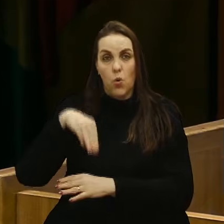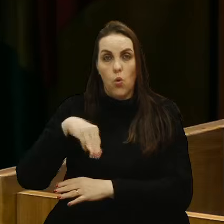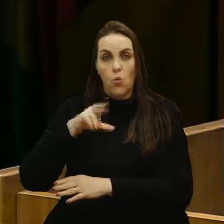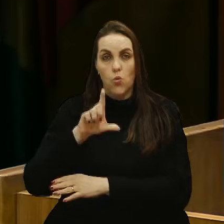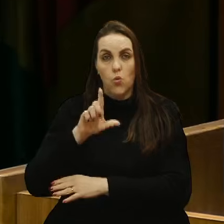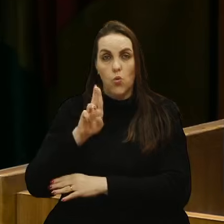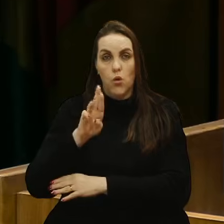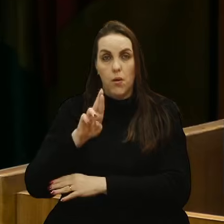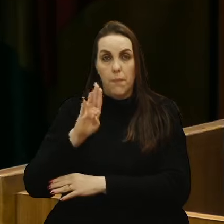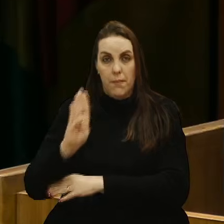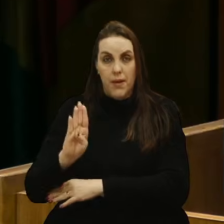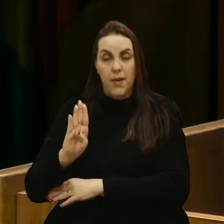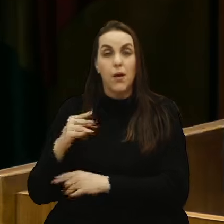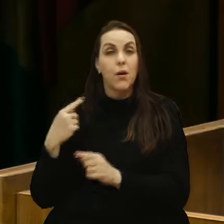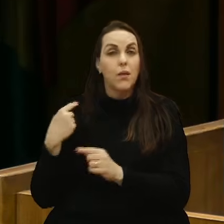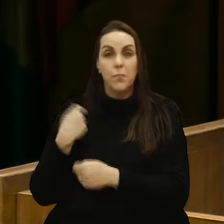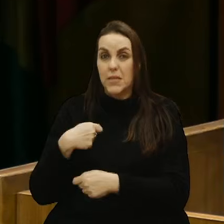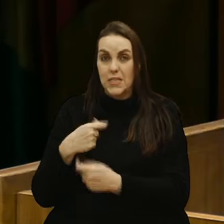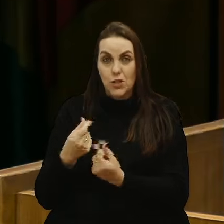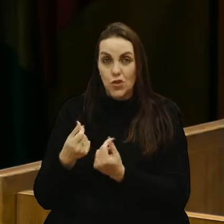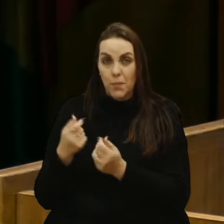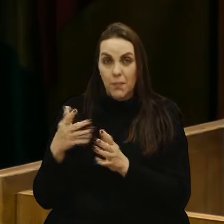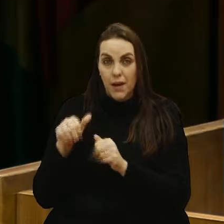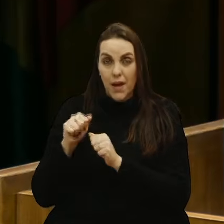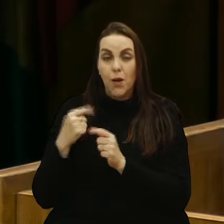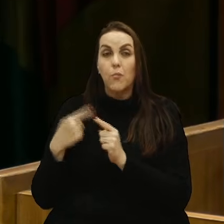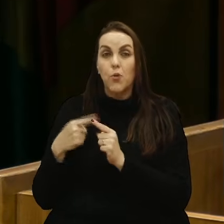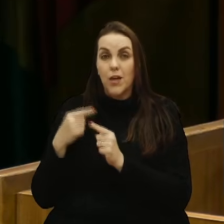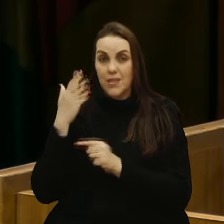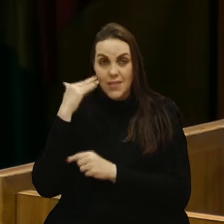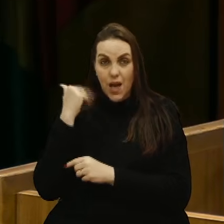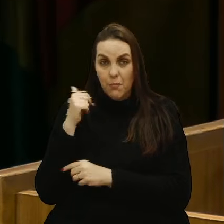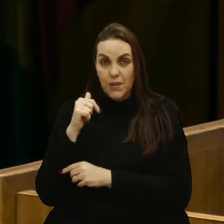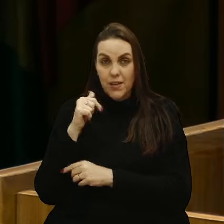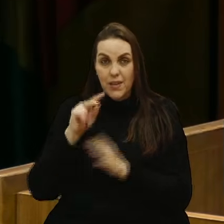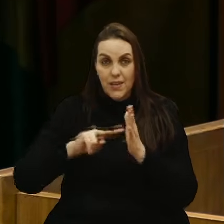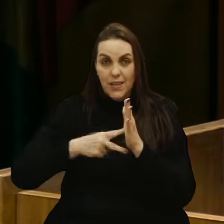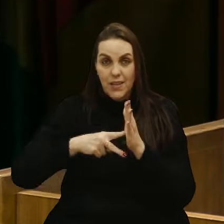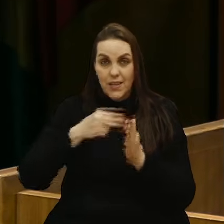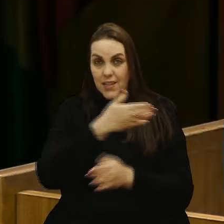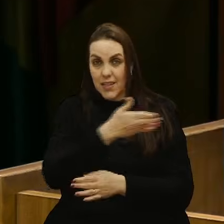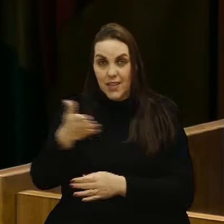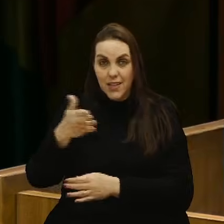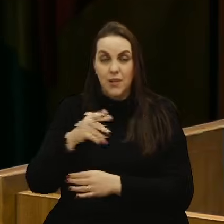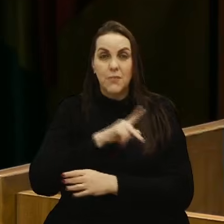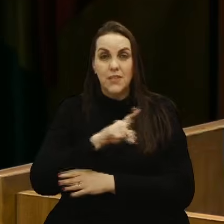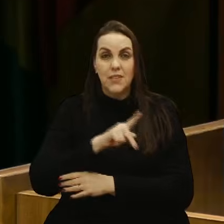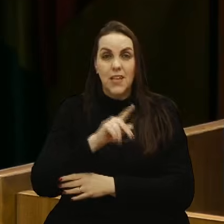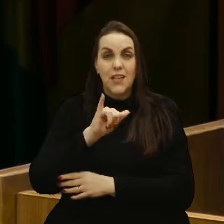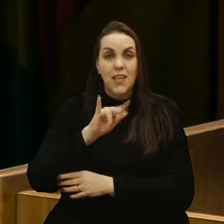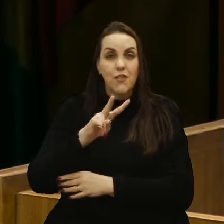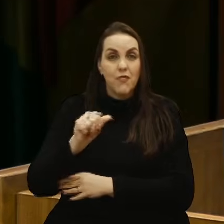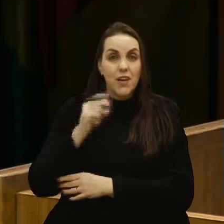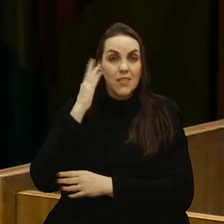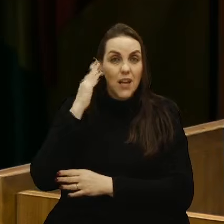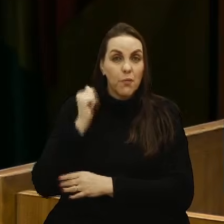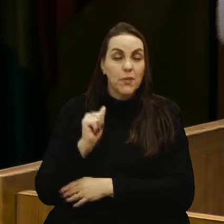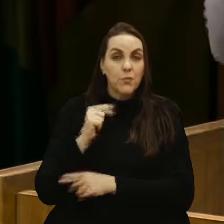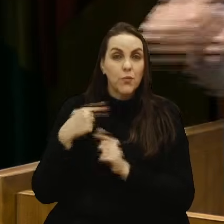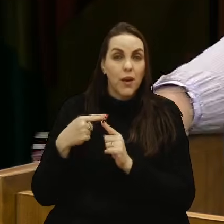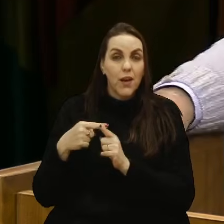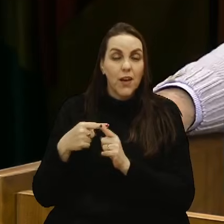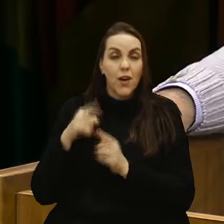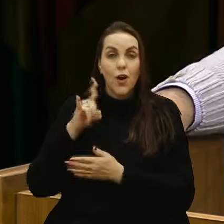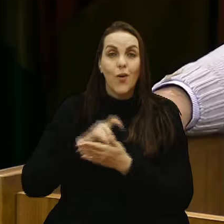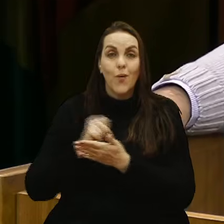precisa? Porque todos, Iva, presidente do Sindilimp, todos os contratos de limpeza urbana são